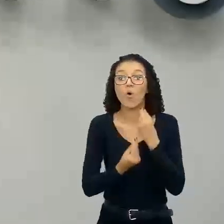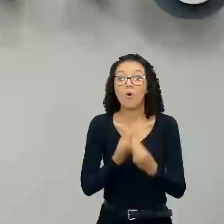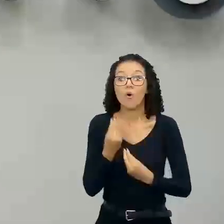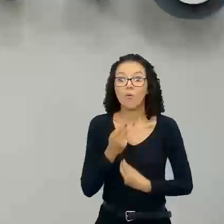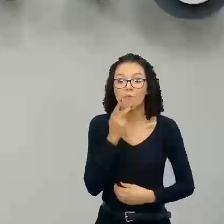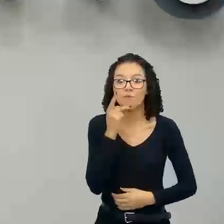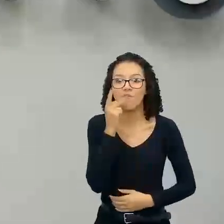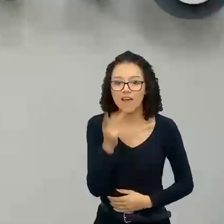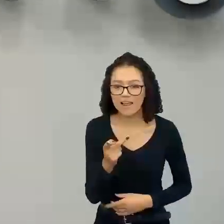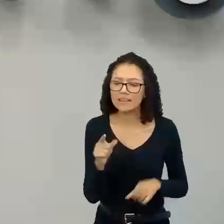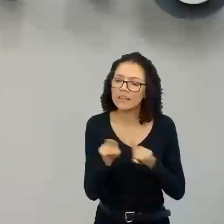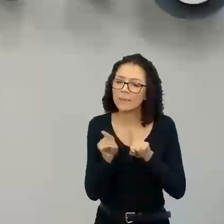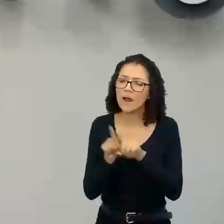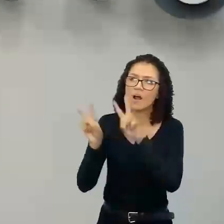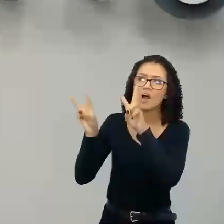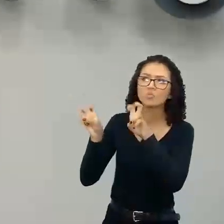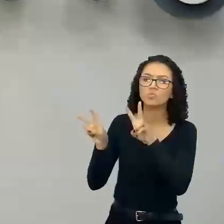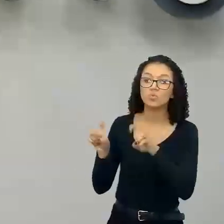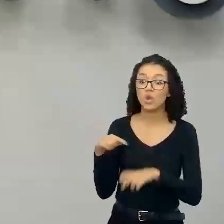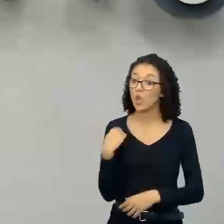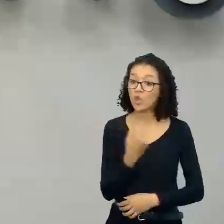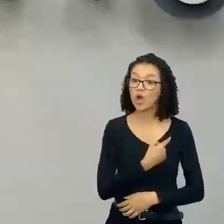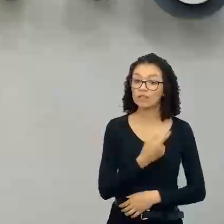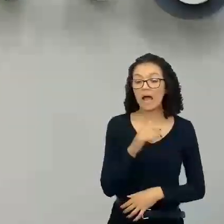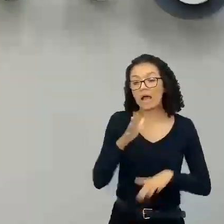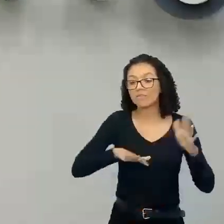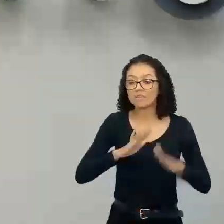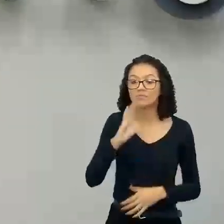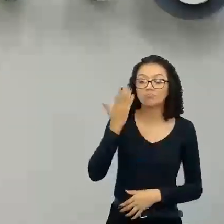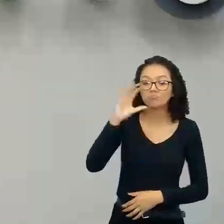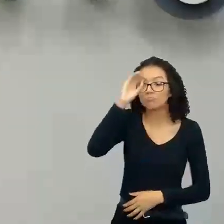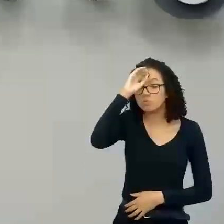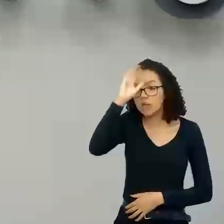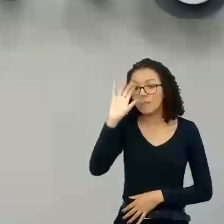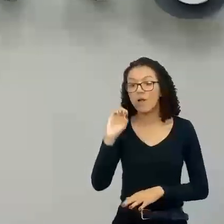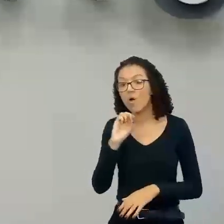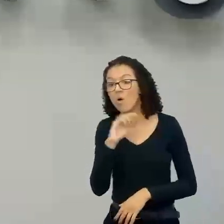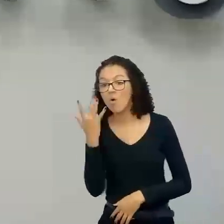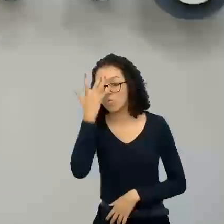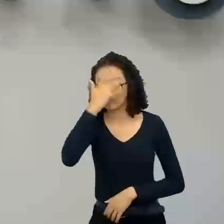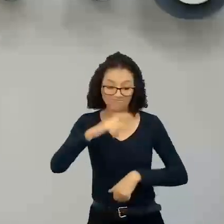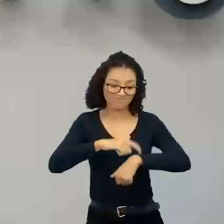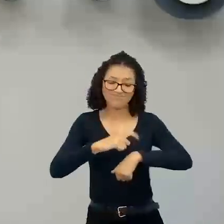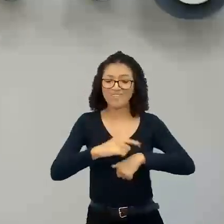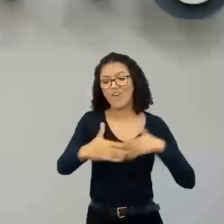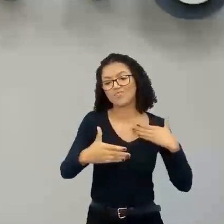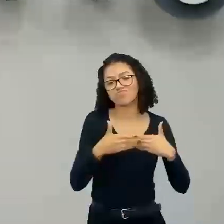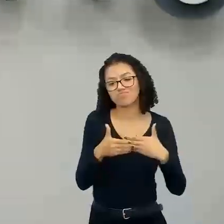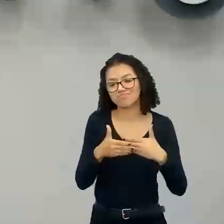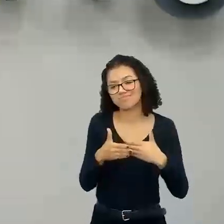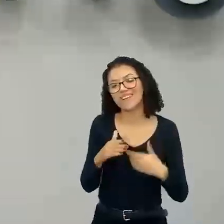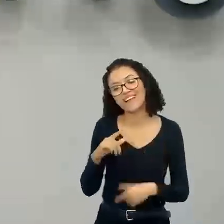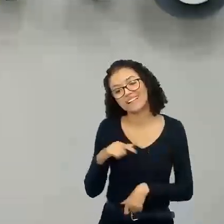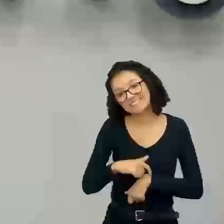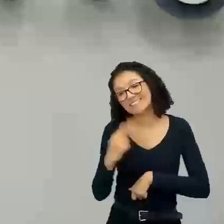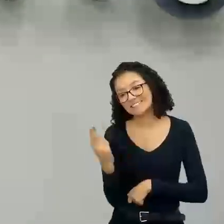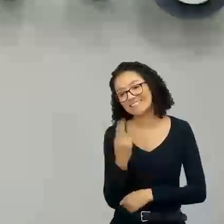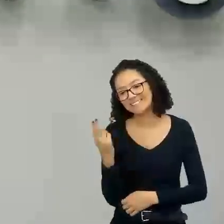pontos de atenção que talvez a gente não falou aqui e não é possível esgotar aqui por conta do tempo também, que daria,